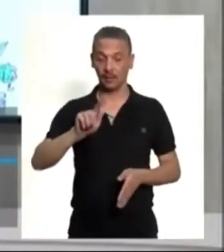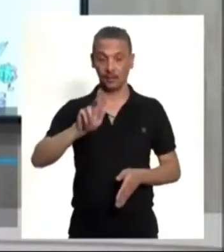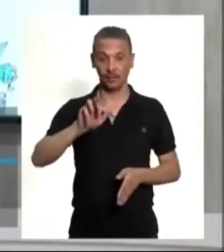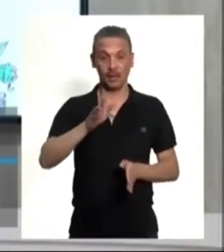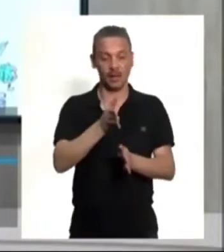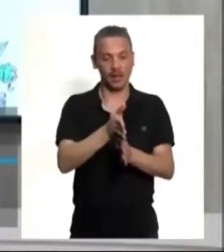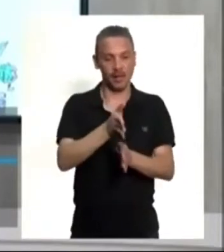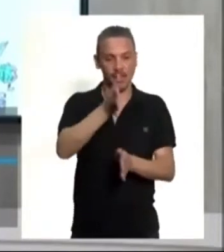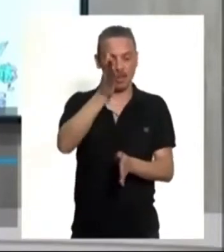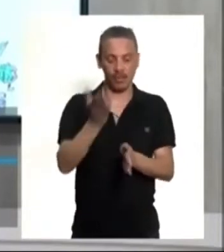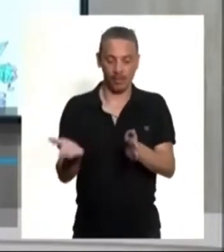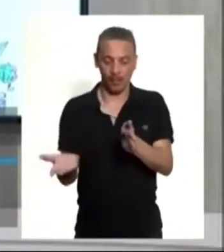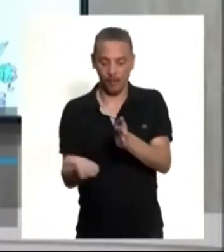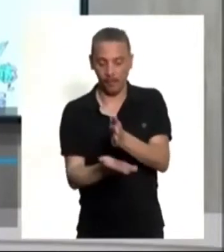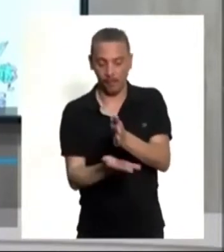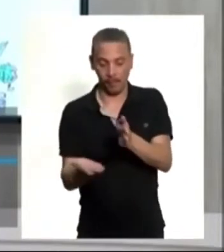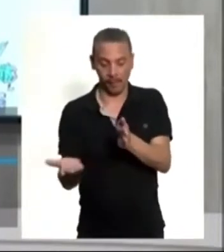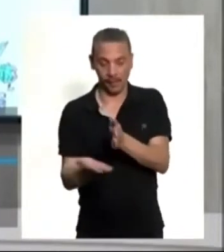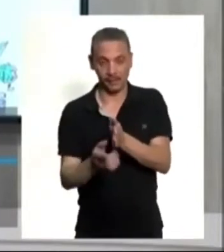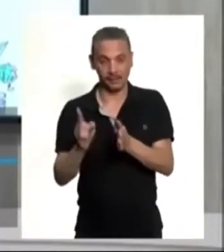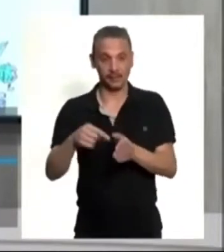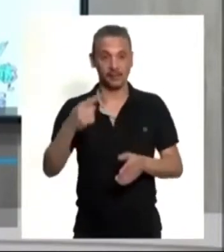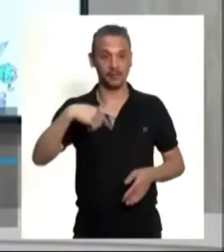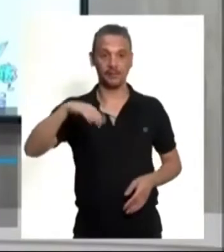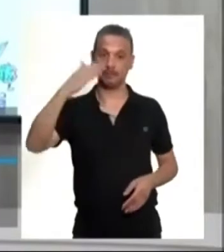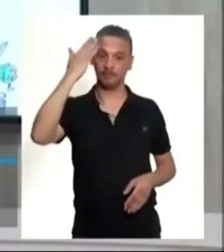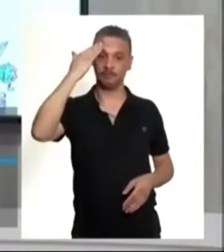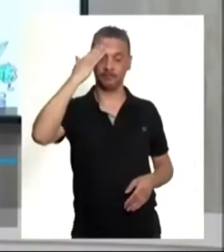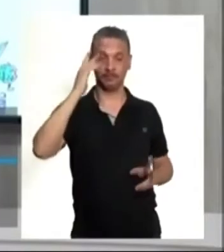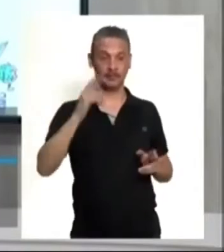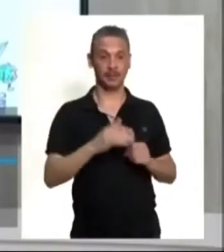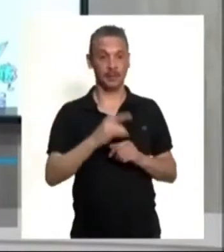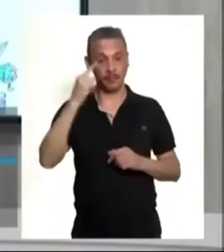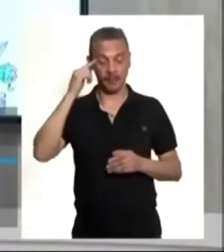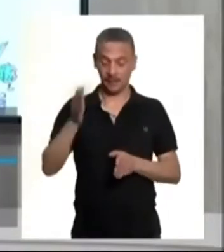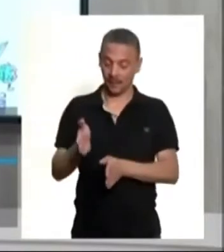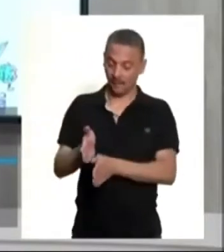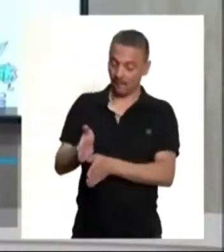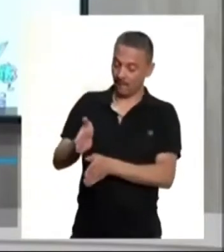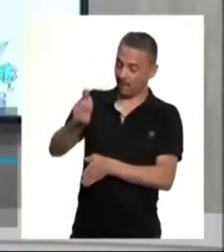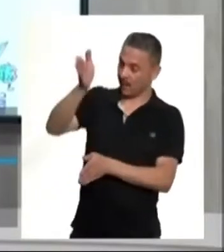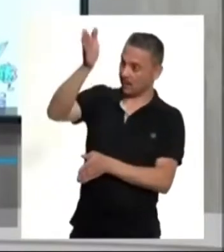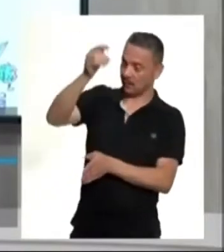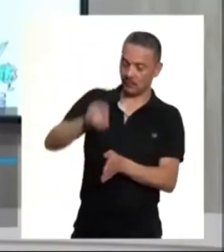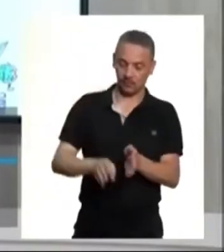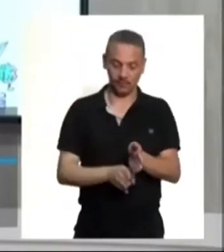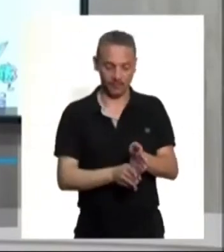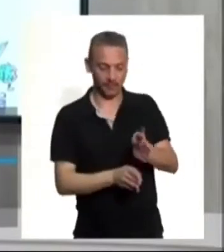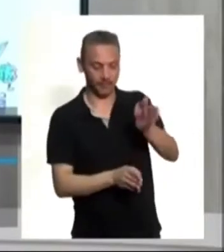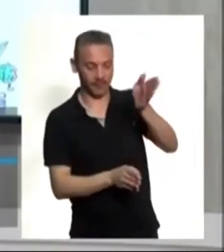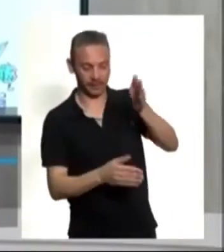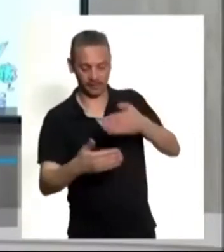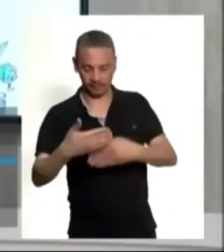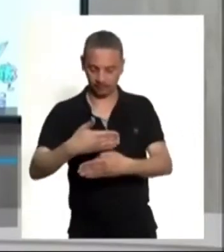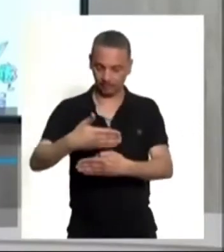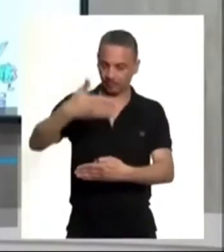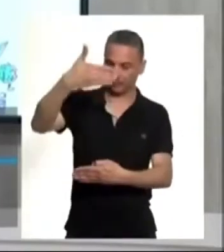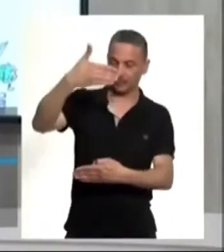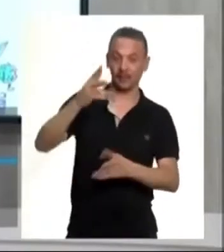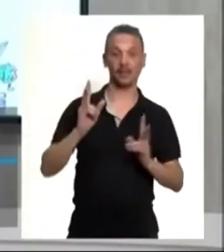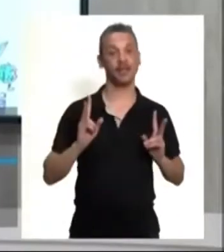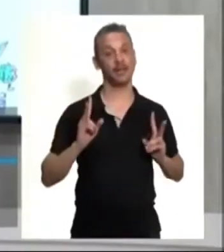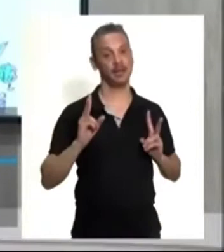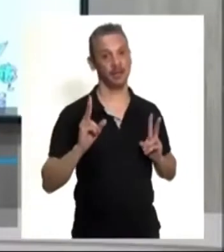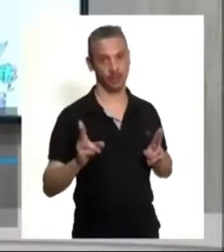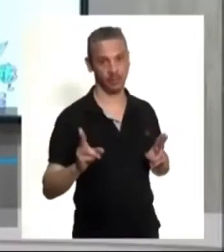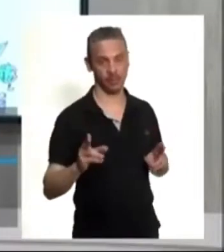e a base é um polígono regular. Entre nós, pensa também nas faces. As faces serão todas iguais, beleza?